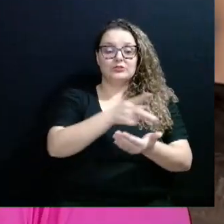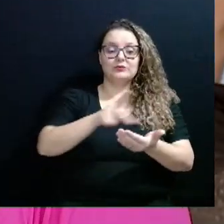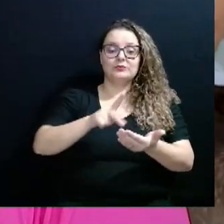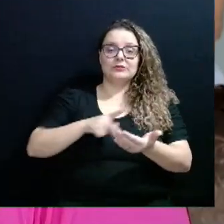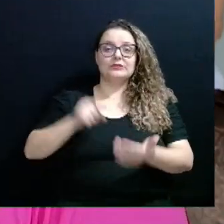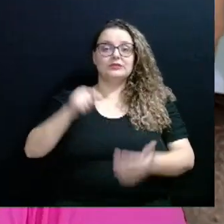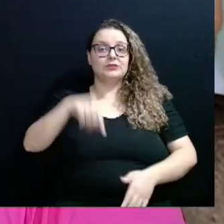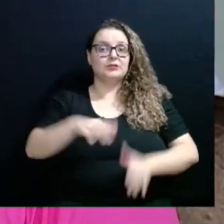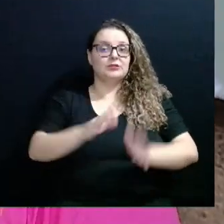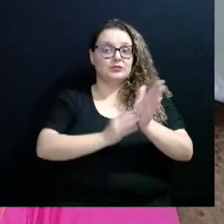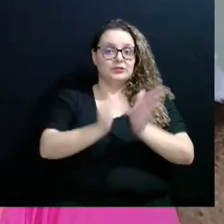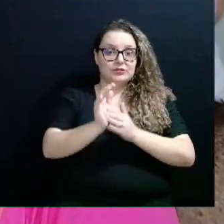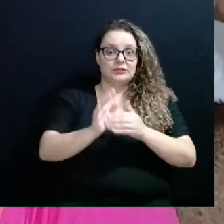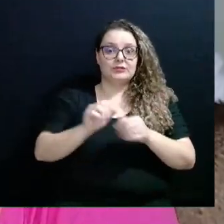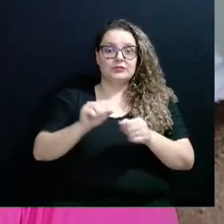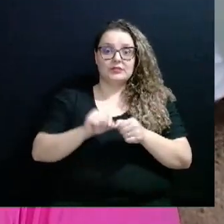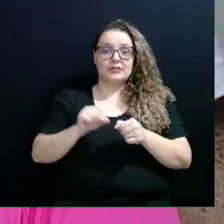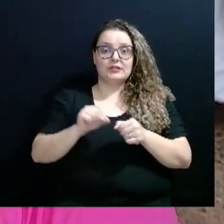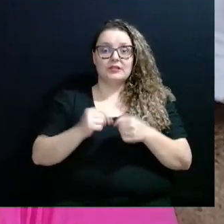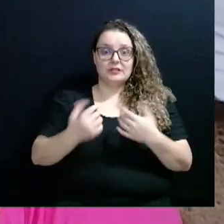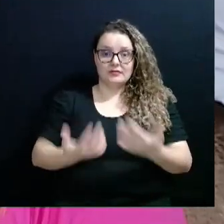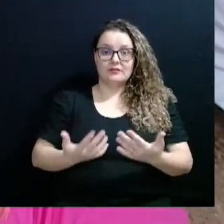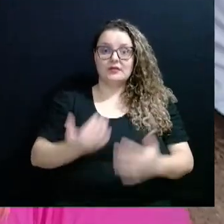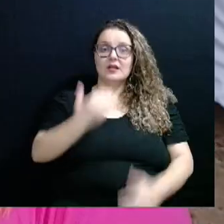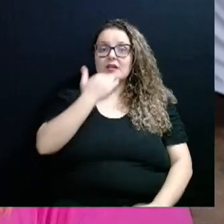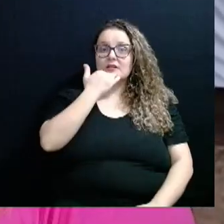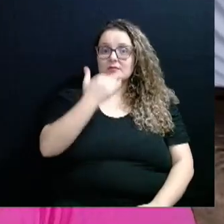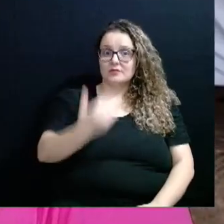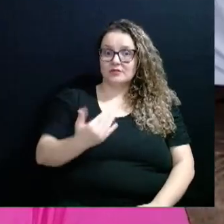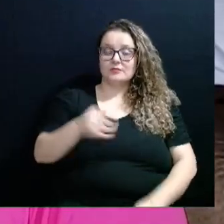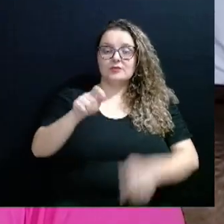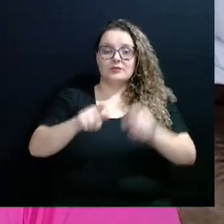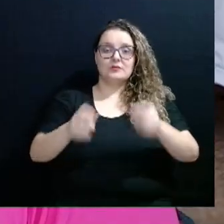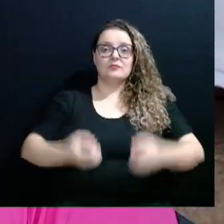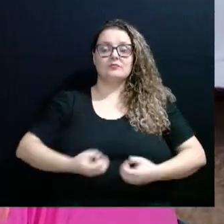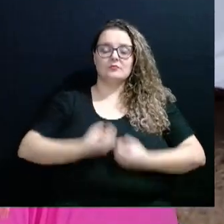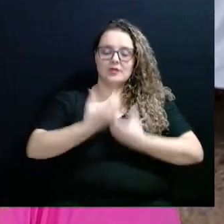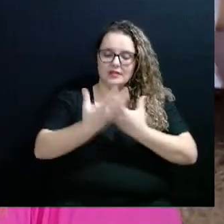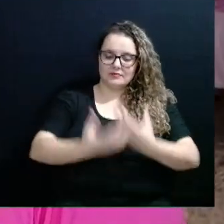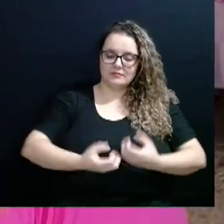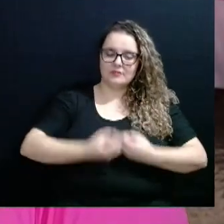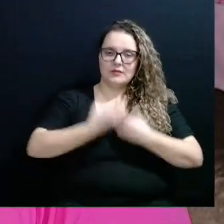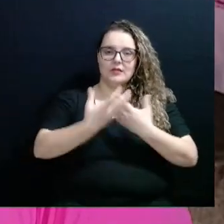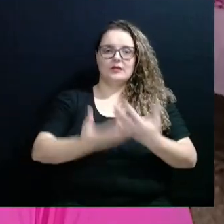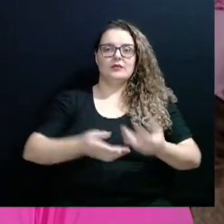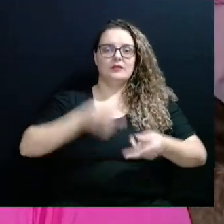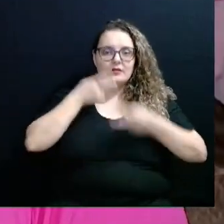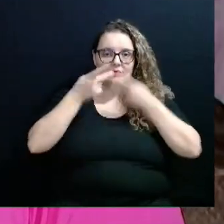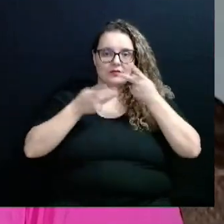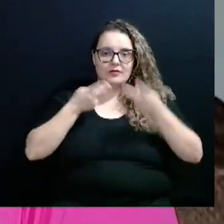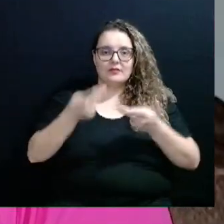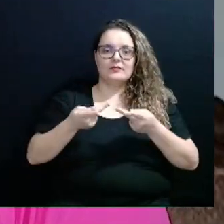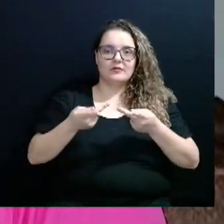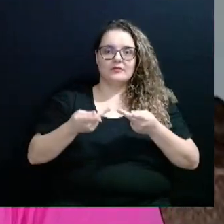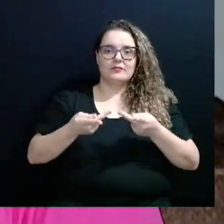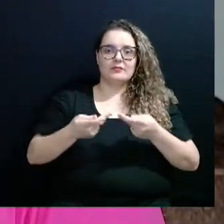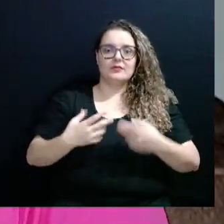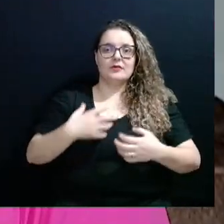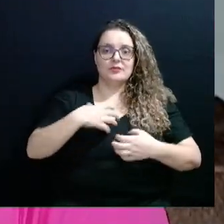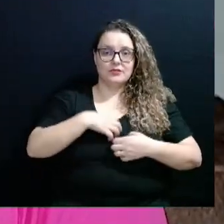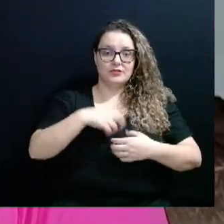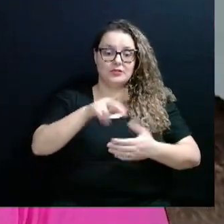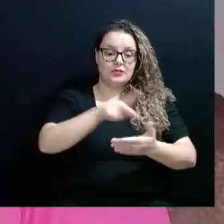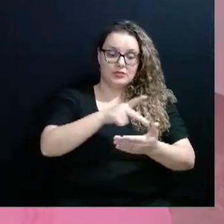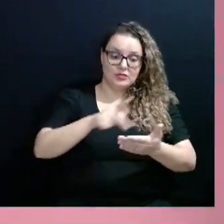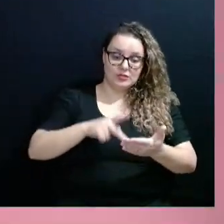realmente pede para as pessoas falarem dos seus sentimentos, falarem em forma de poesia sobre